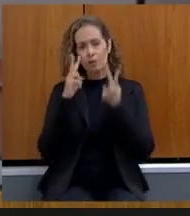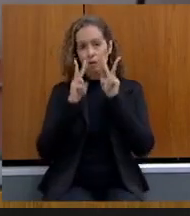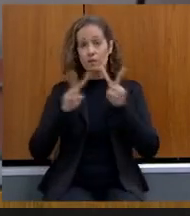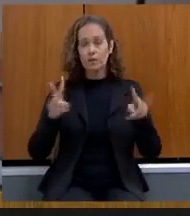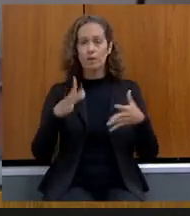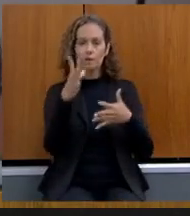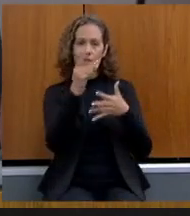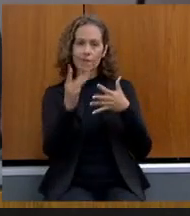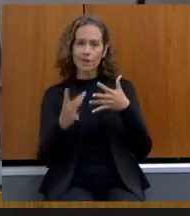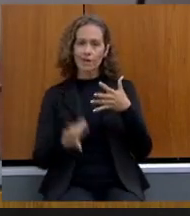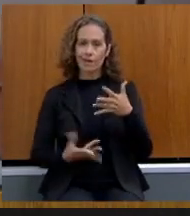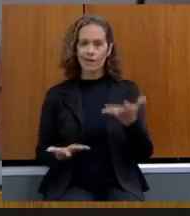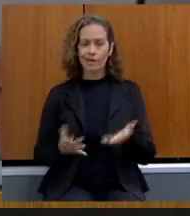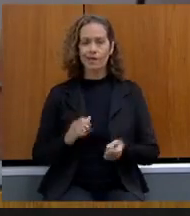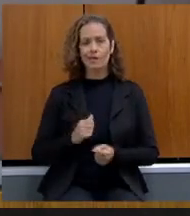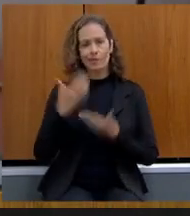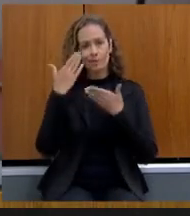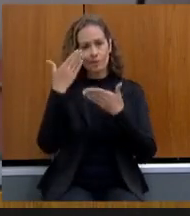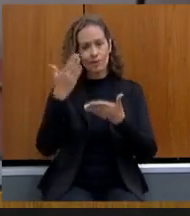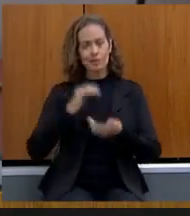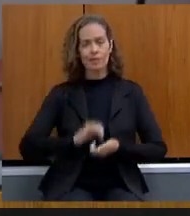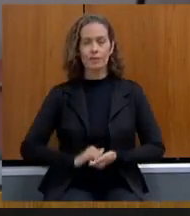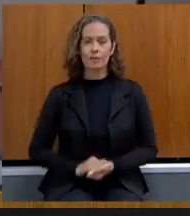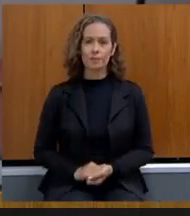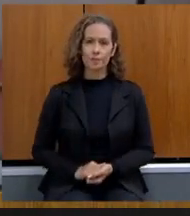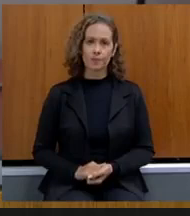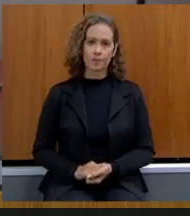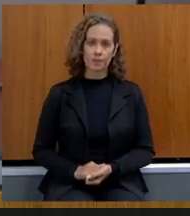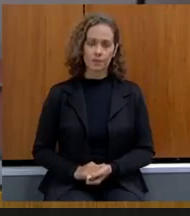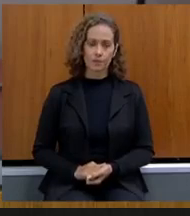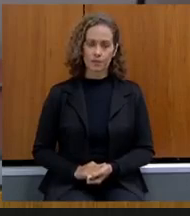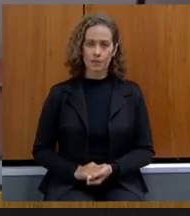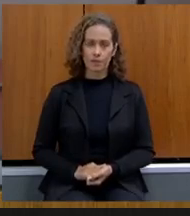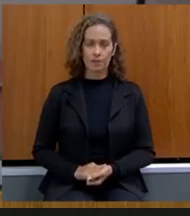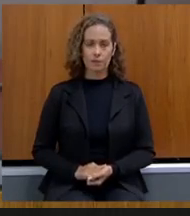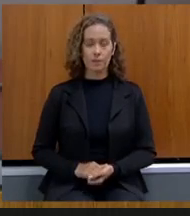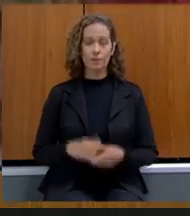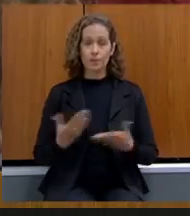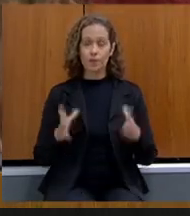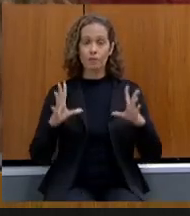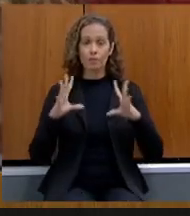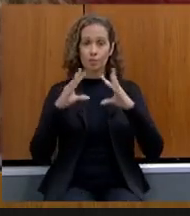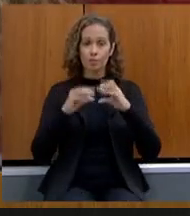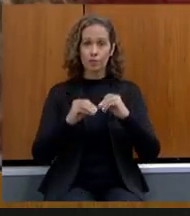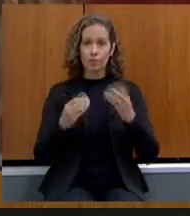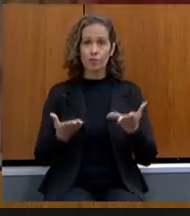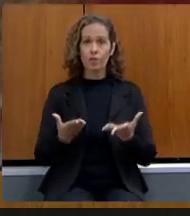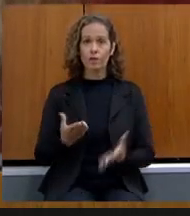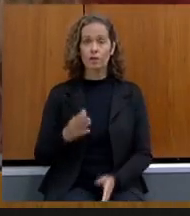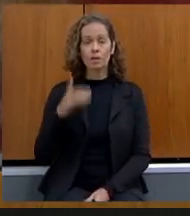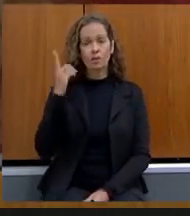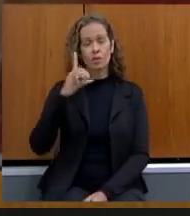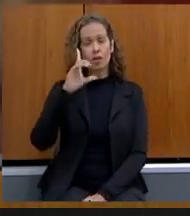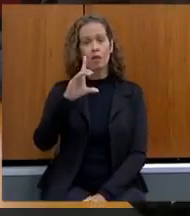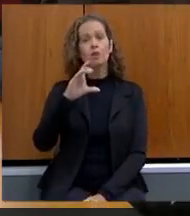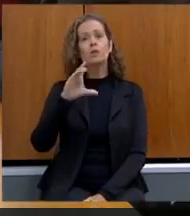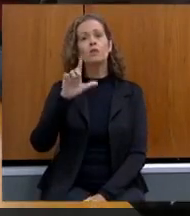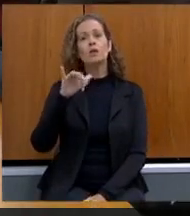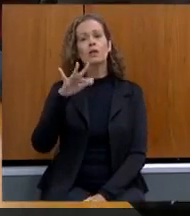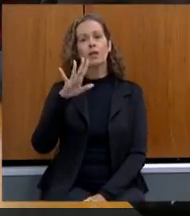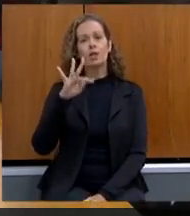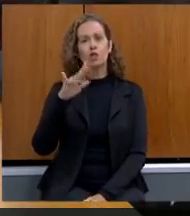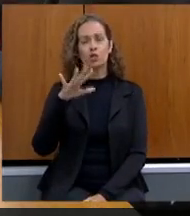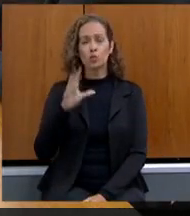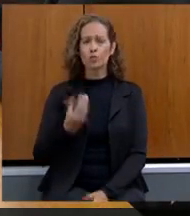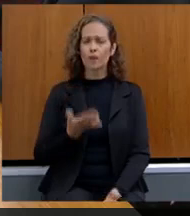mais detalhada em relação esse caso específico muito obrigada viu para suas considerações apertar colete só porque parece